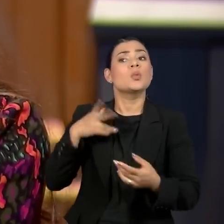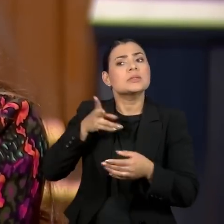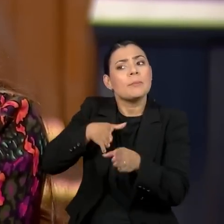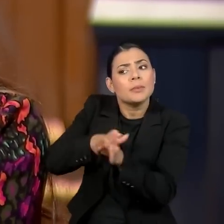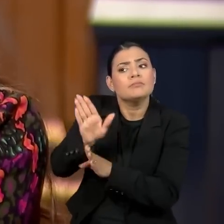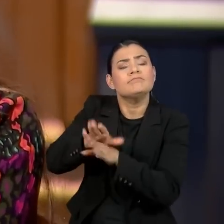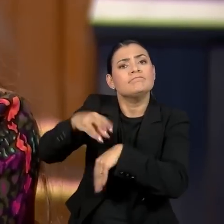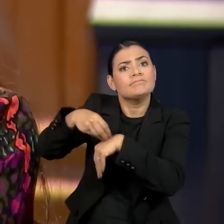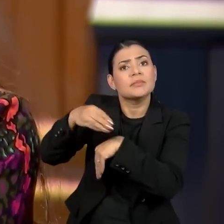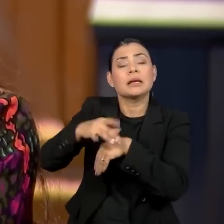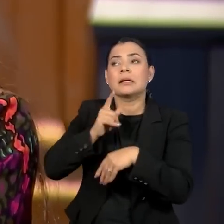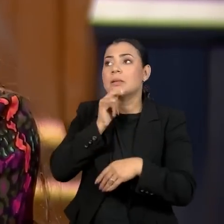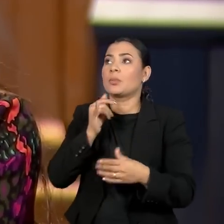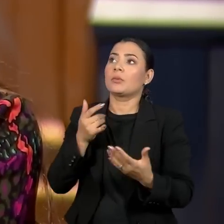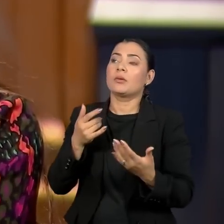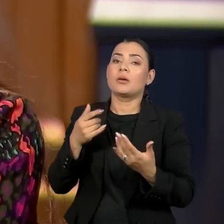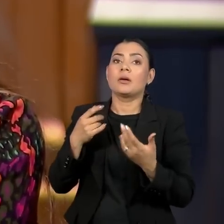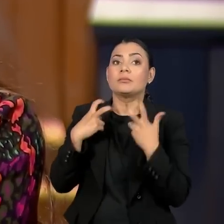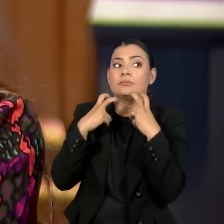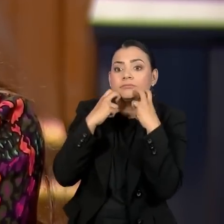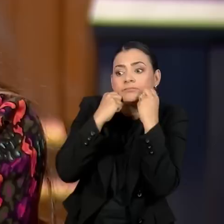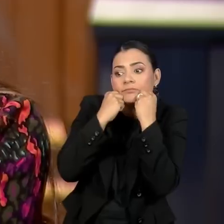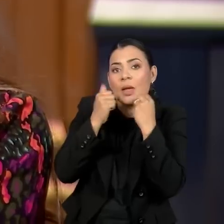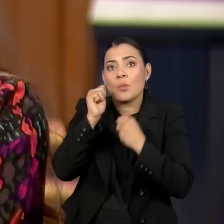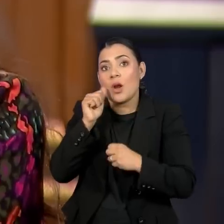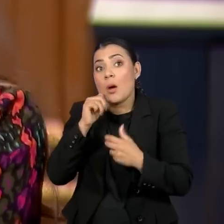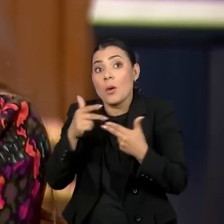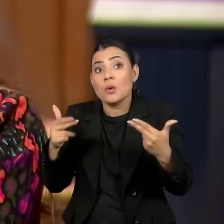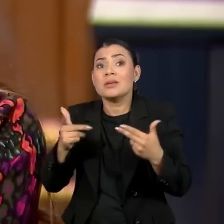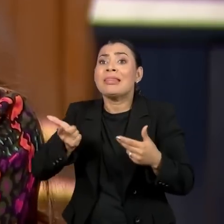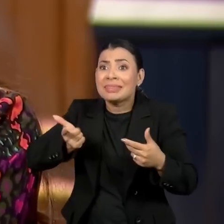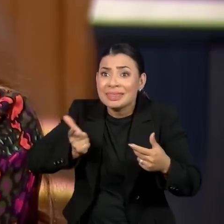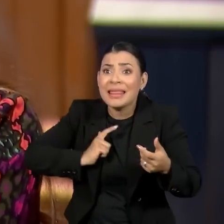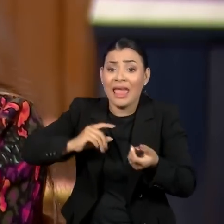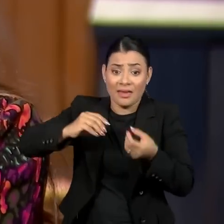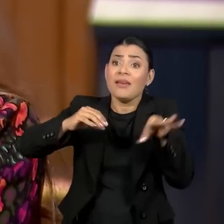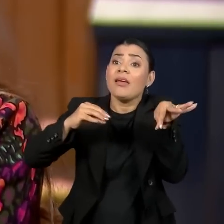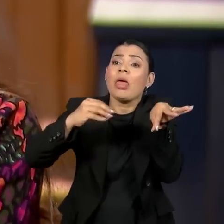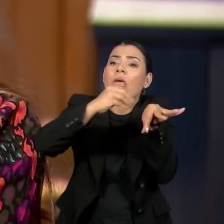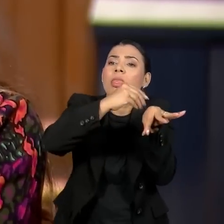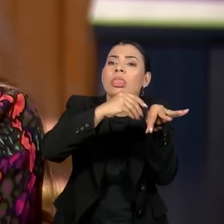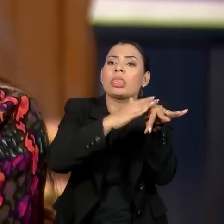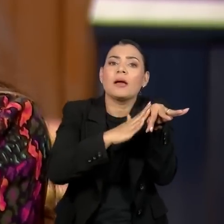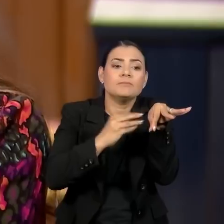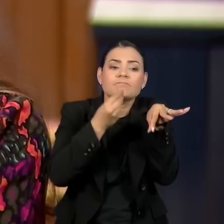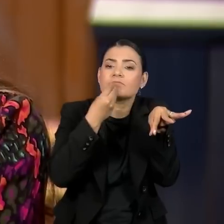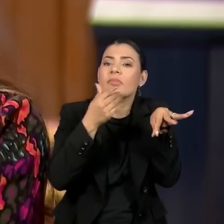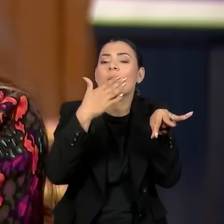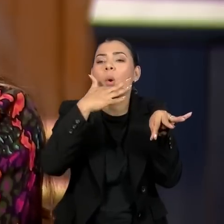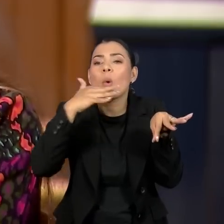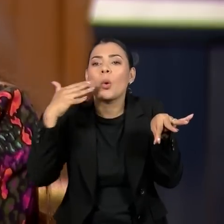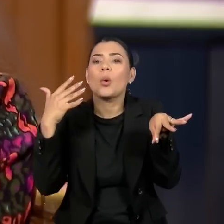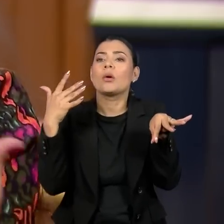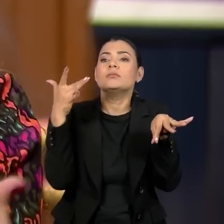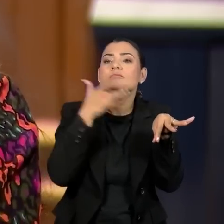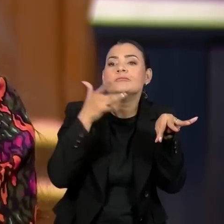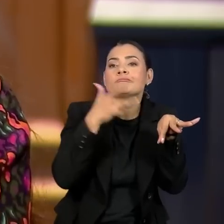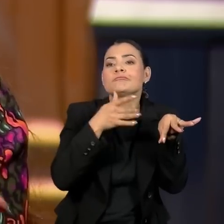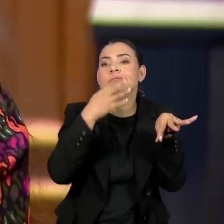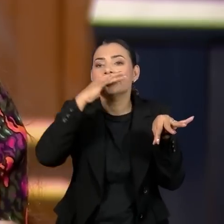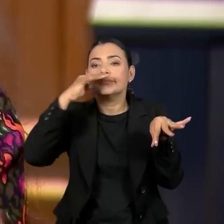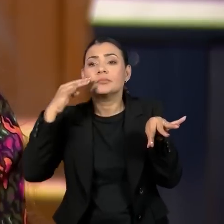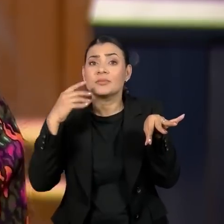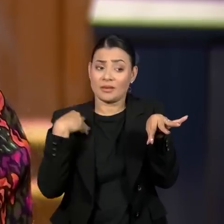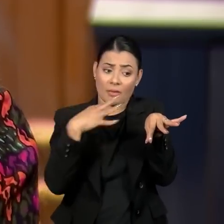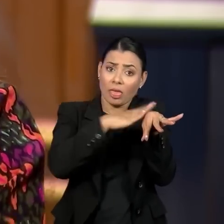existe um desconforto, um constrangimento da própria mulher, você tem tantos gelzinhos com gosto, com aroma, Sim. então passa lá um